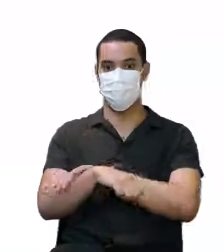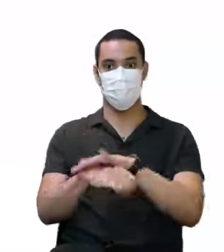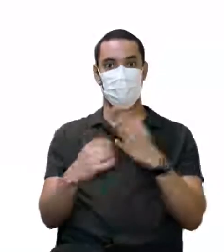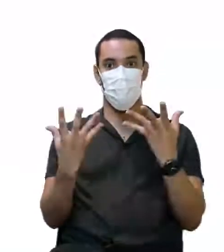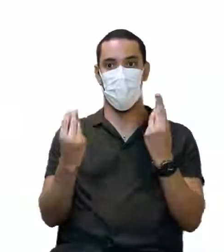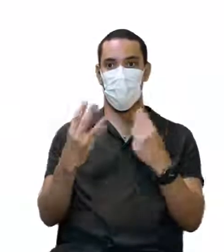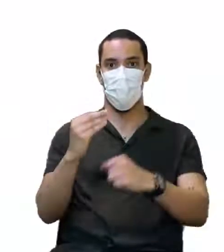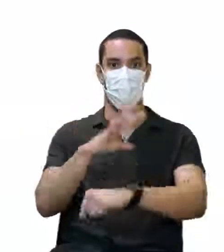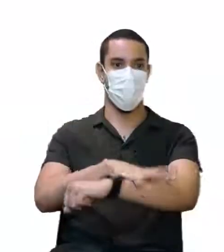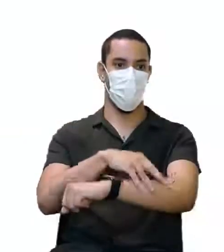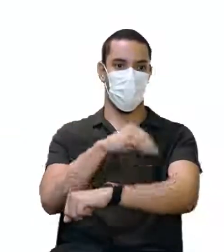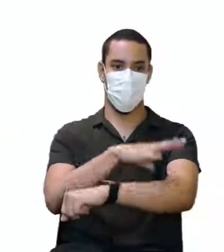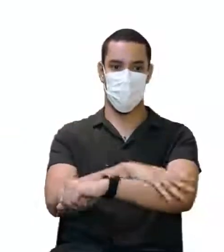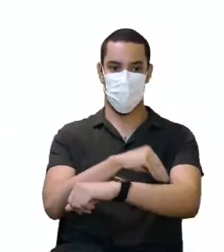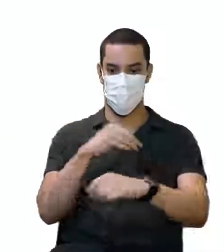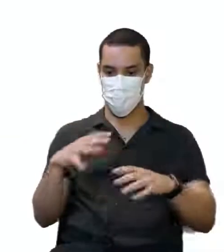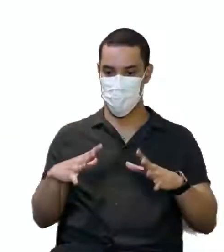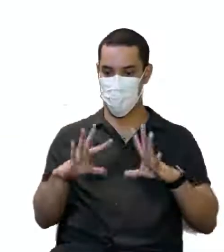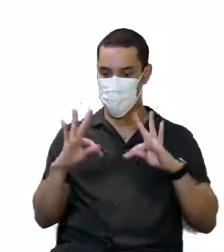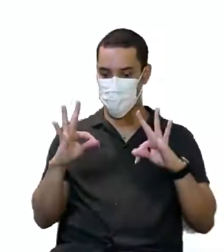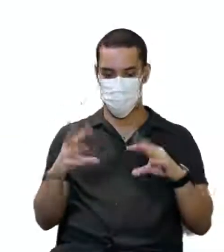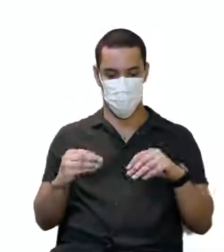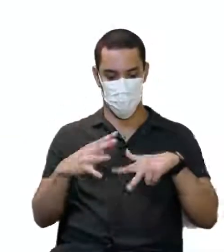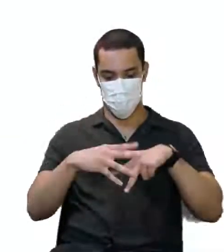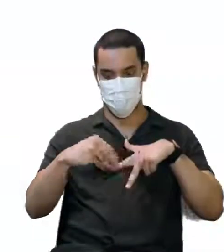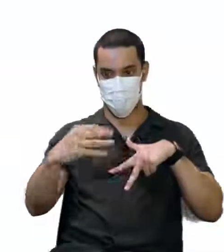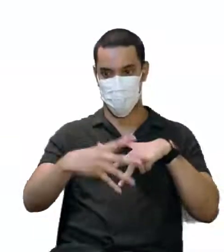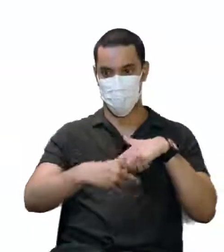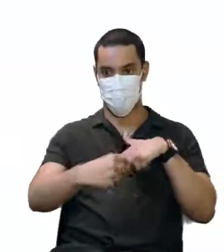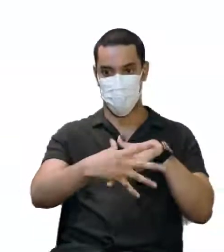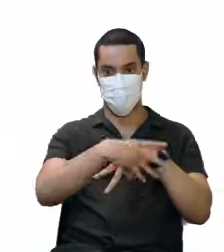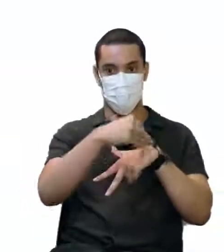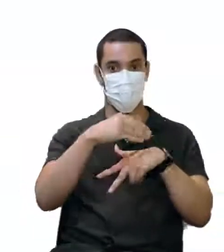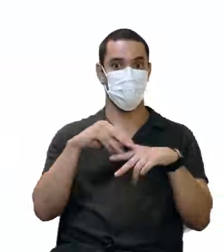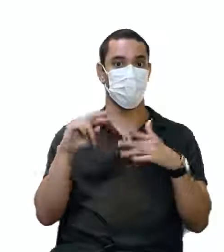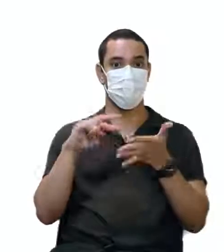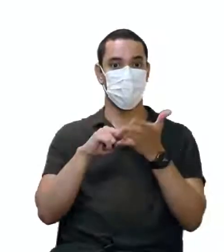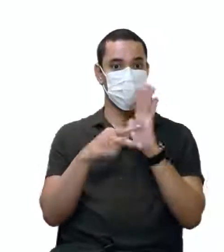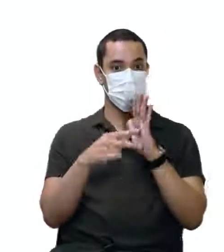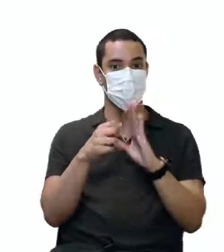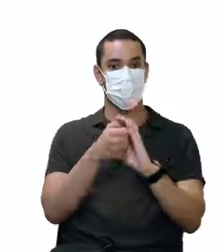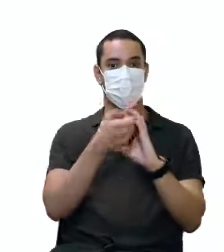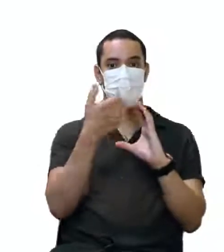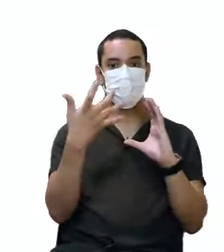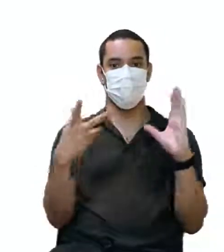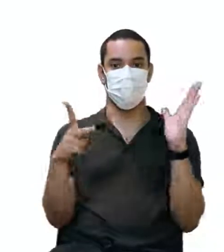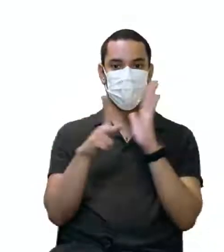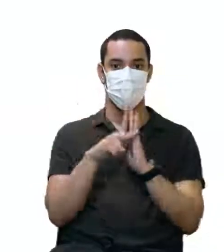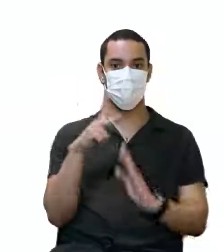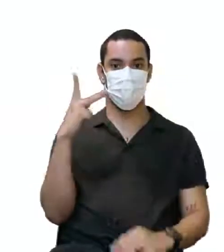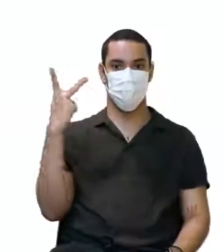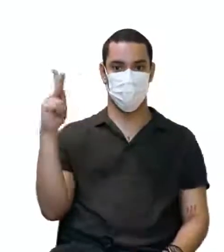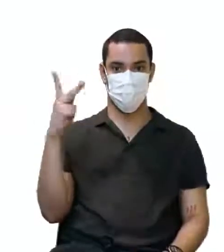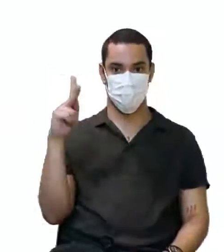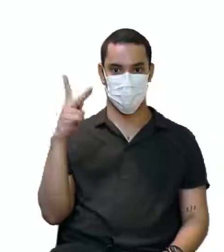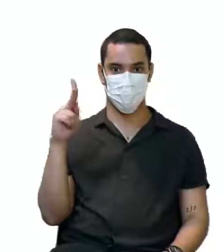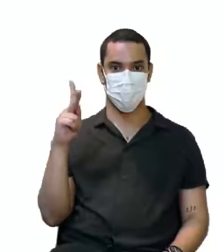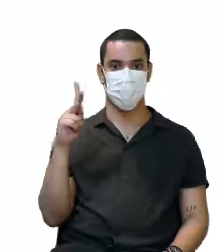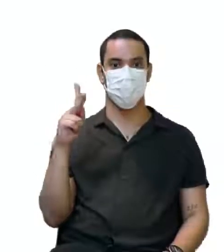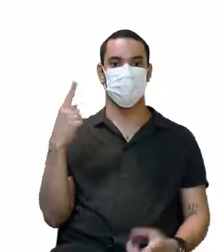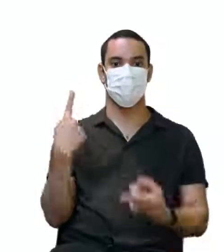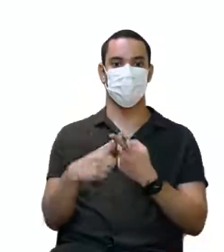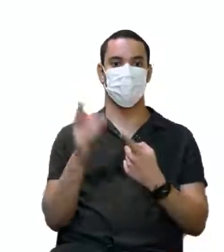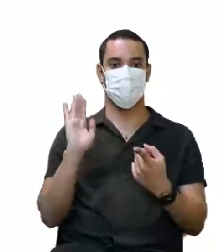braços, nas pernas. Tá bom? Também bem característico desses pré-australopithecus, que já